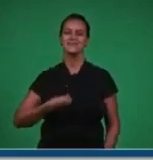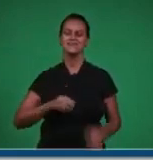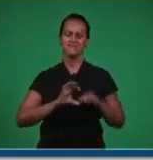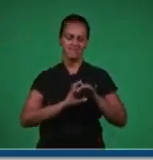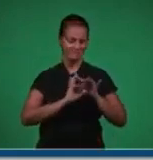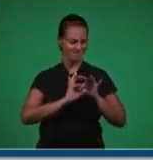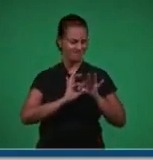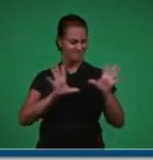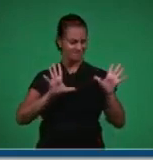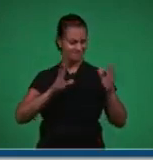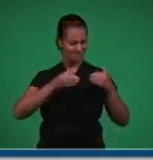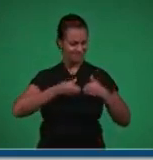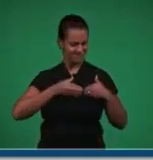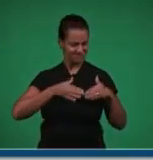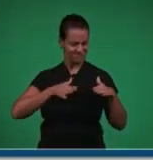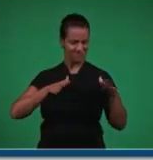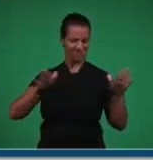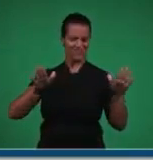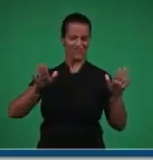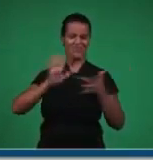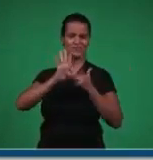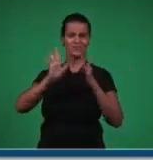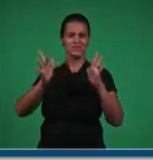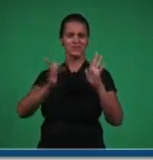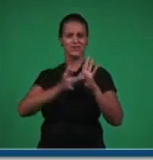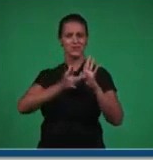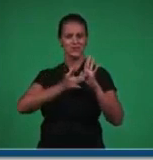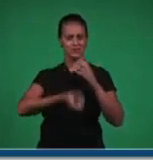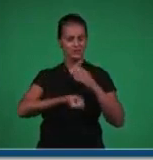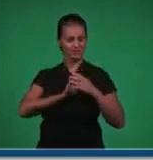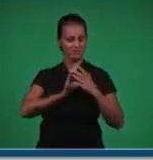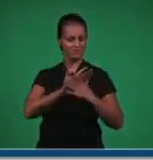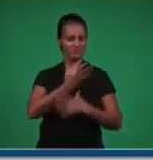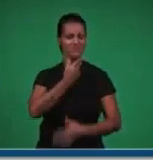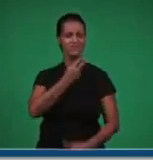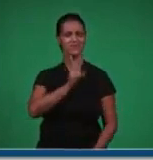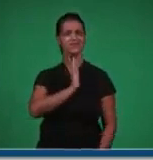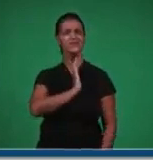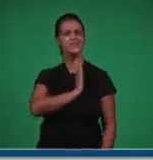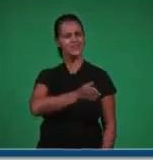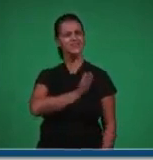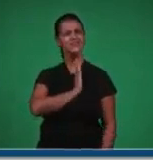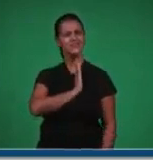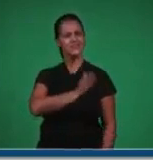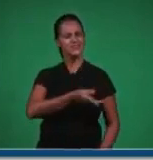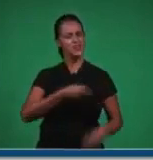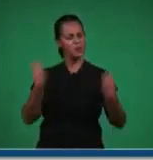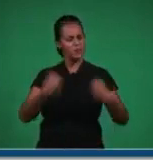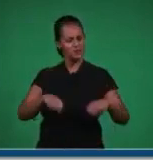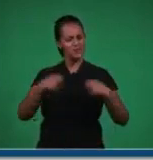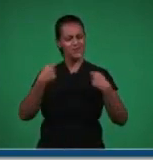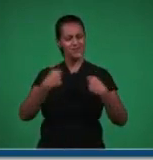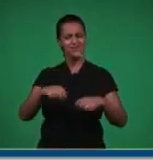Deixa a luz do céu, luz do céu entrar. Deixa o sol em ti, sol em